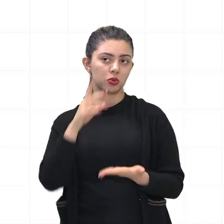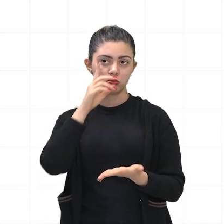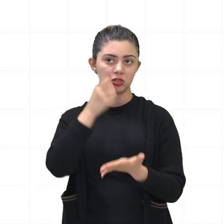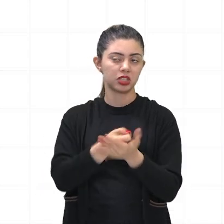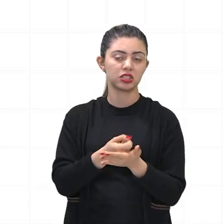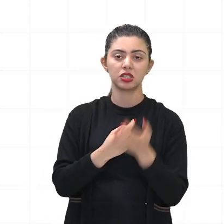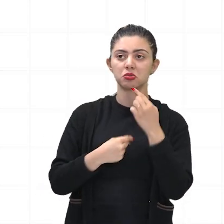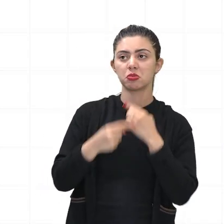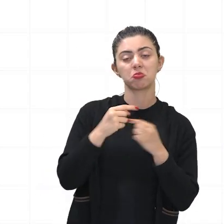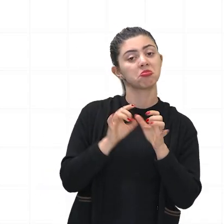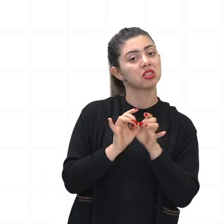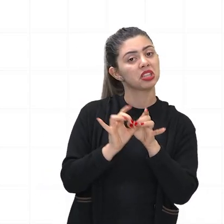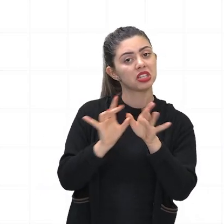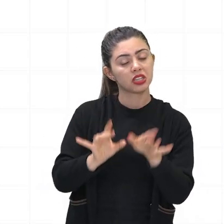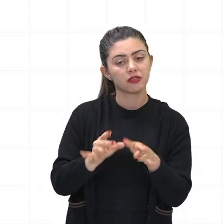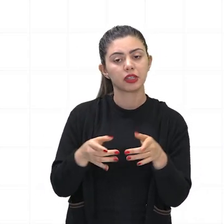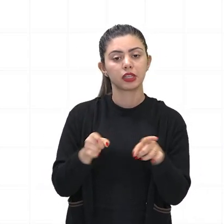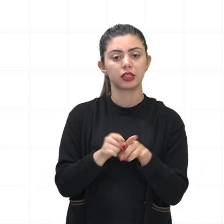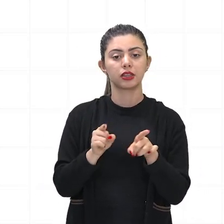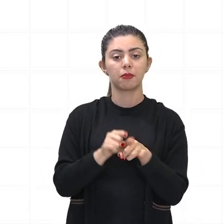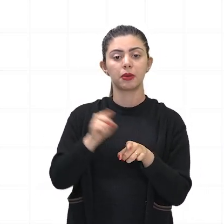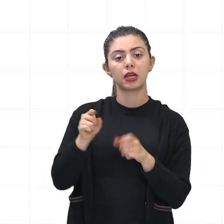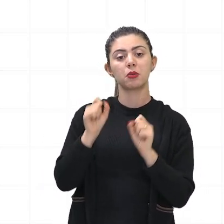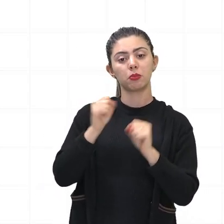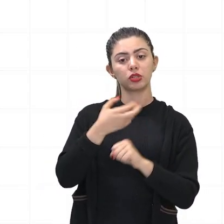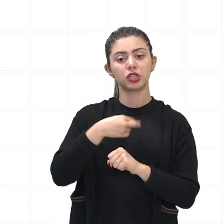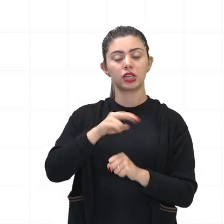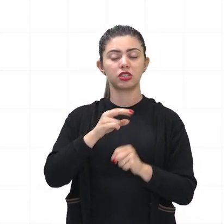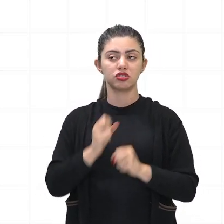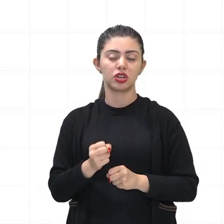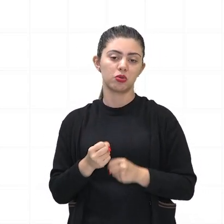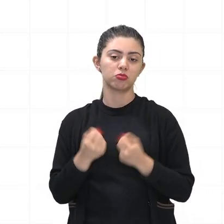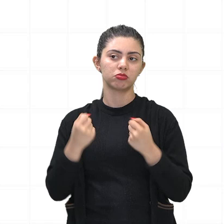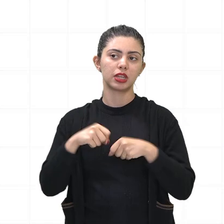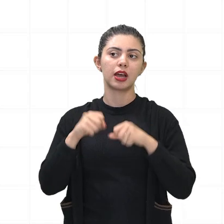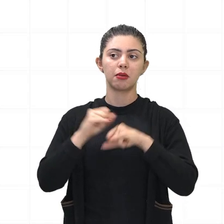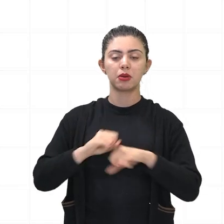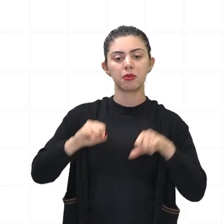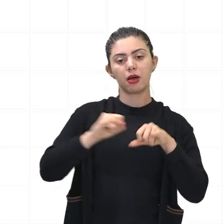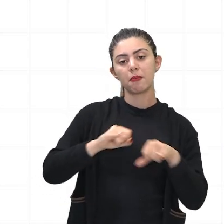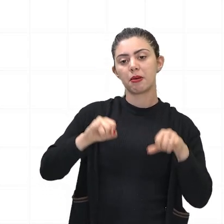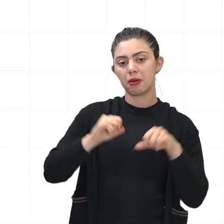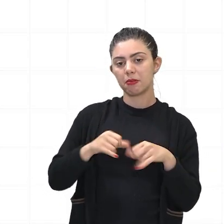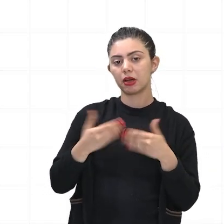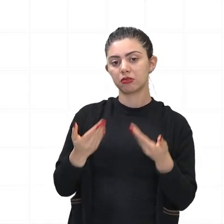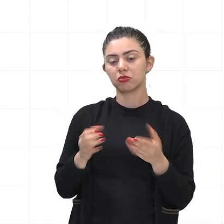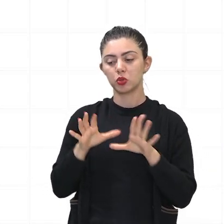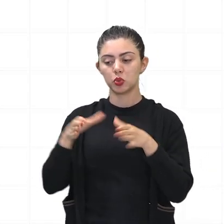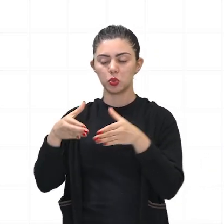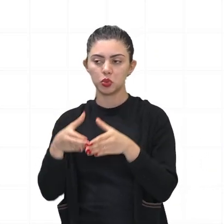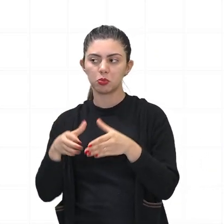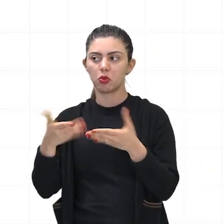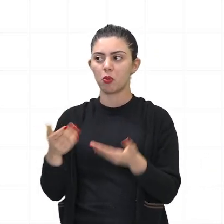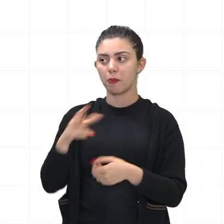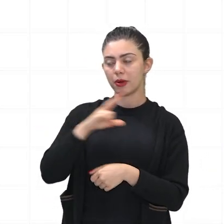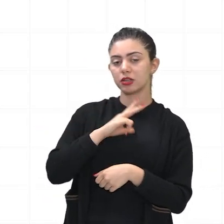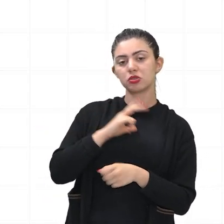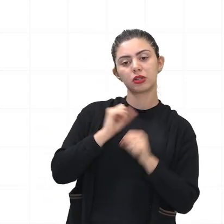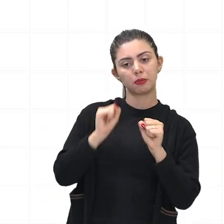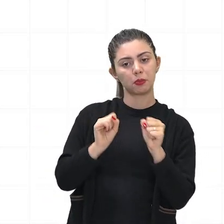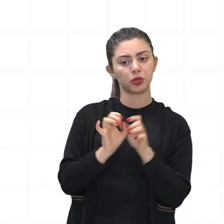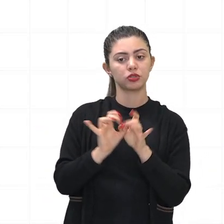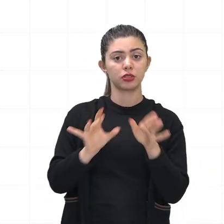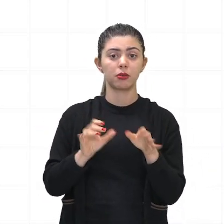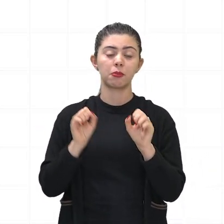convicção de sua escolha, e a liberdade de manifestar sua religião ou sua convicção individualmente ou conjuntamente com outros, tanto